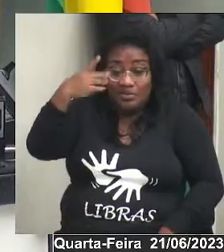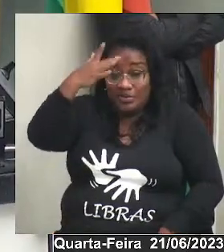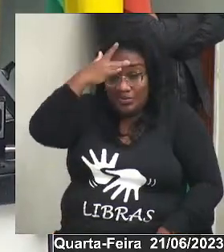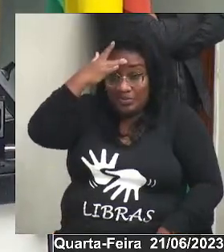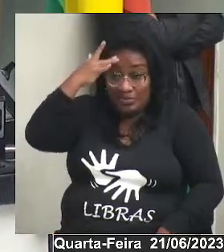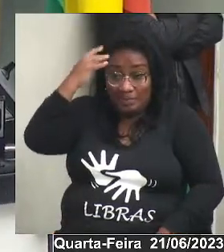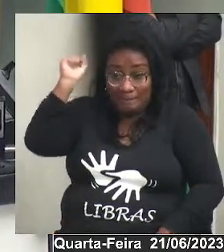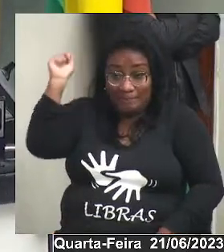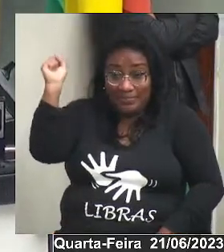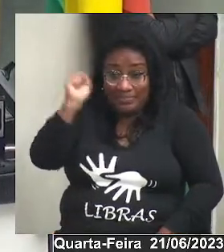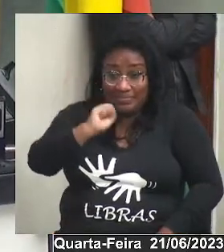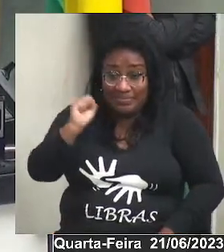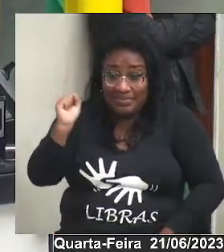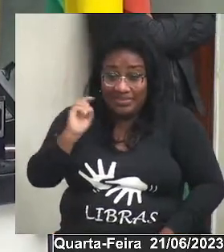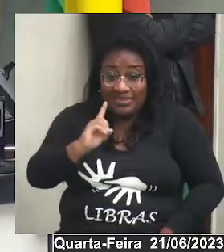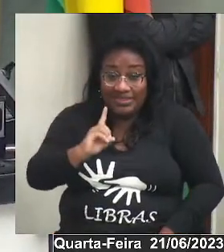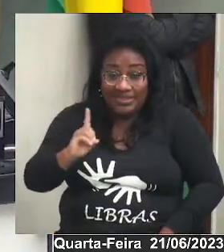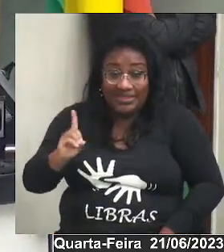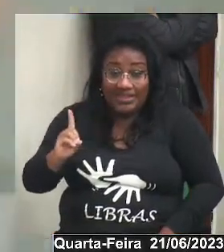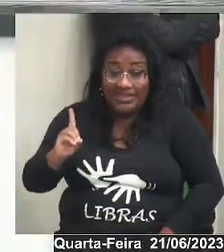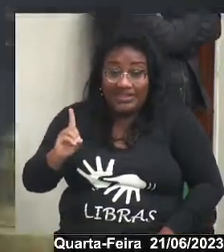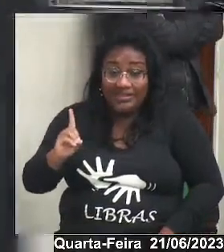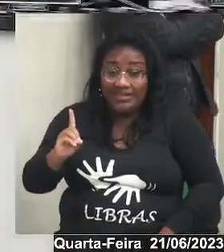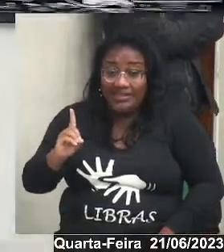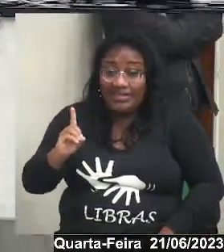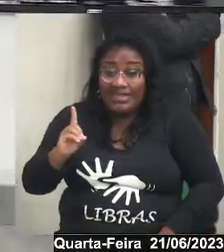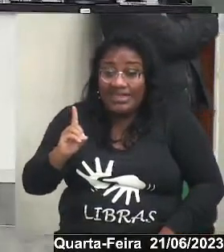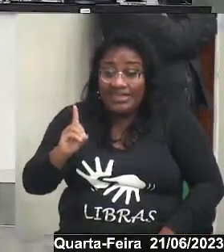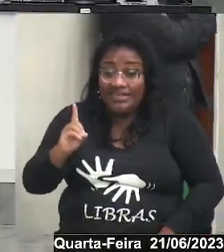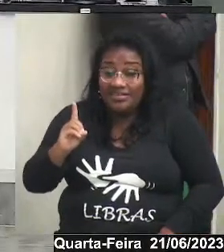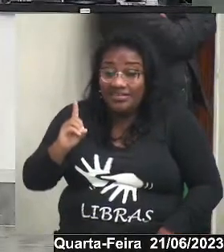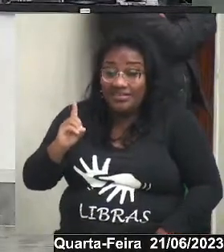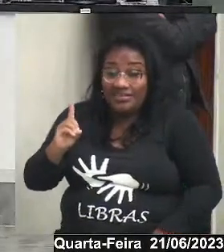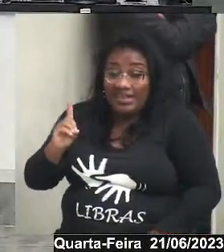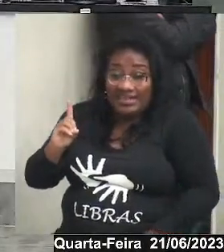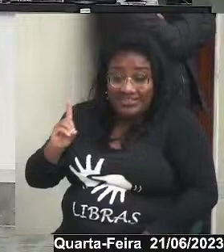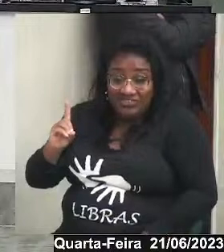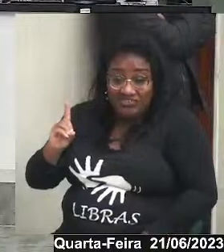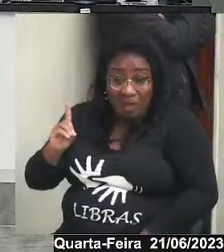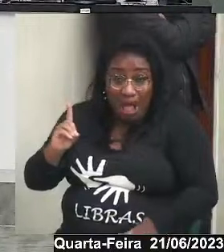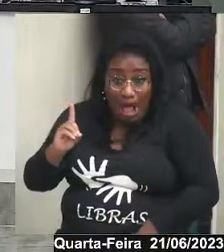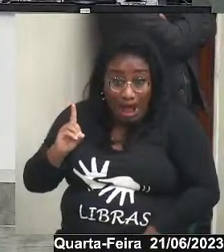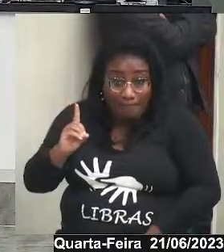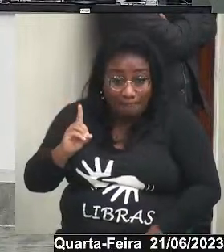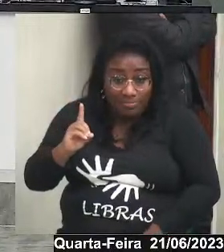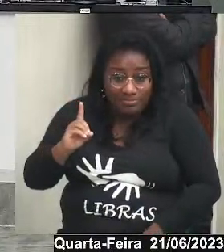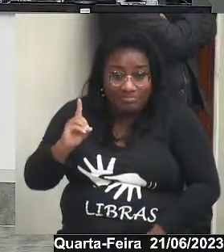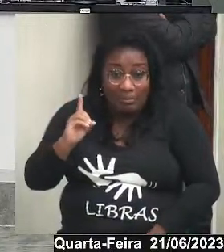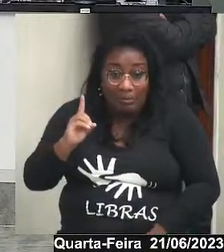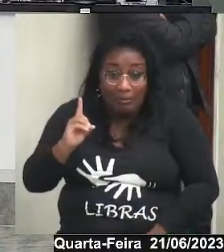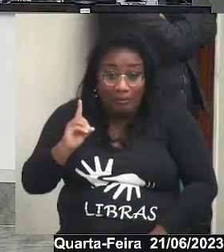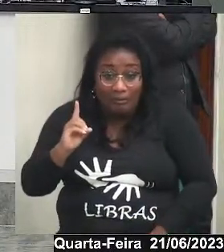Próximo inscrito. Vereador Sander Castro. Com a palavra, vereador Sander Castro.